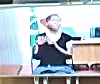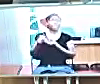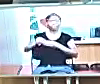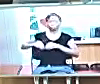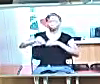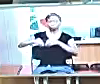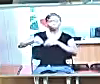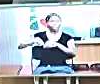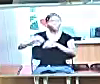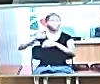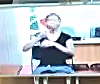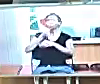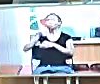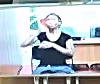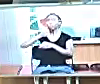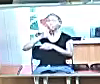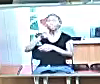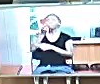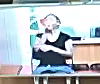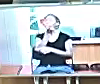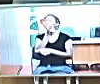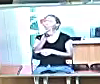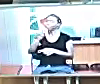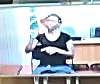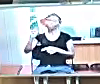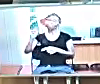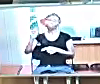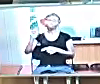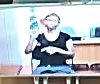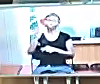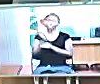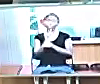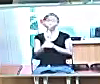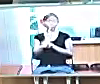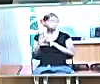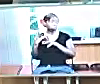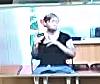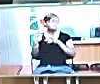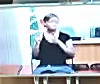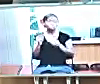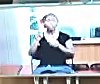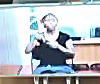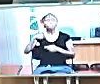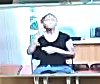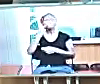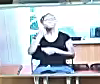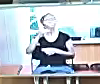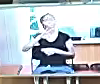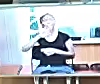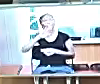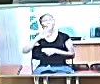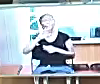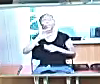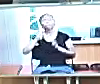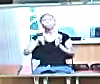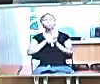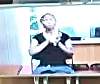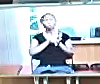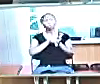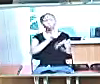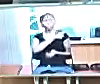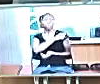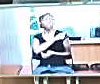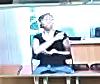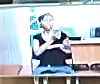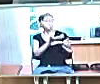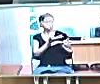em caráter associativo toda a gestão da escola é feito pelos pais e mães de estudantes então esse